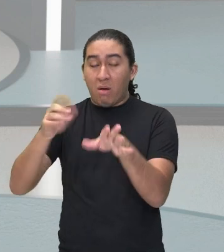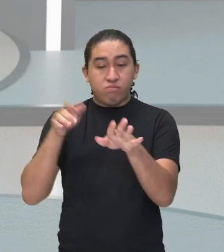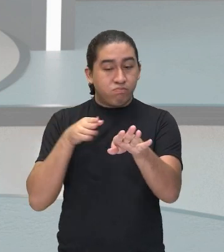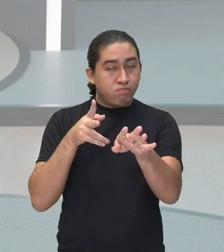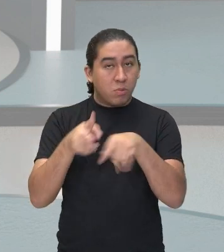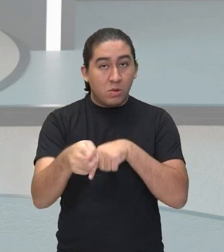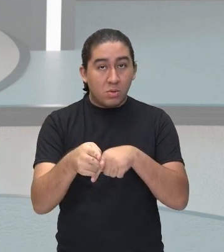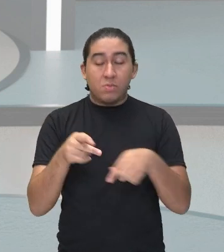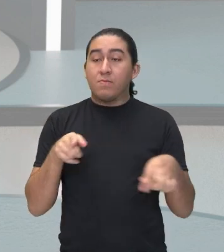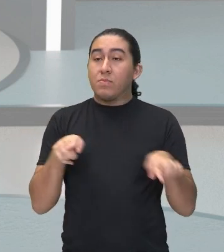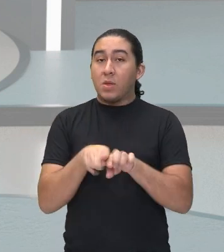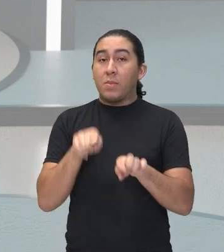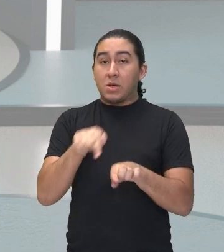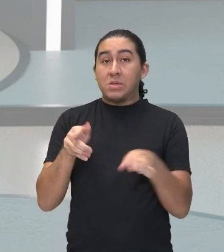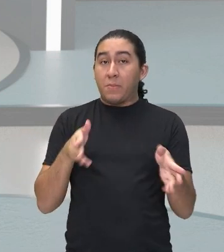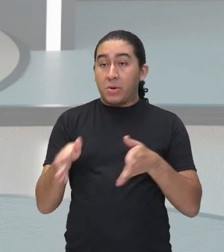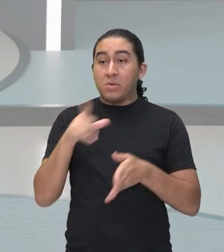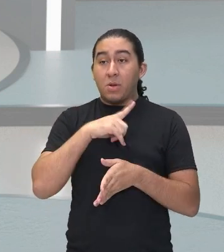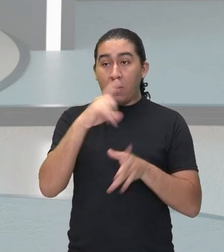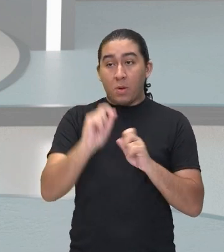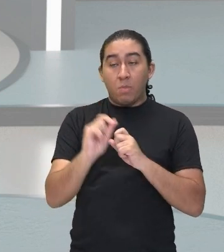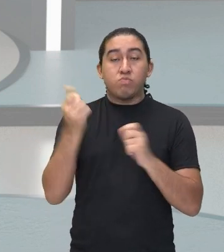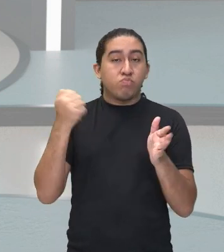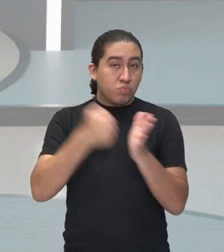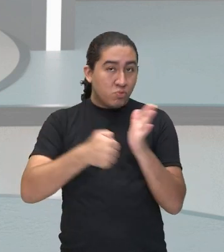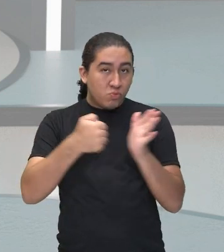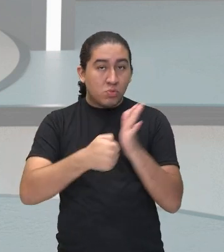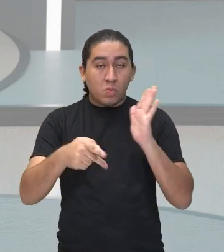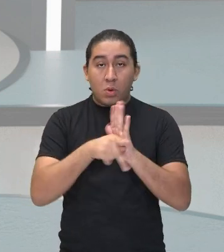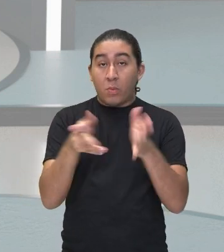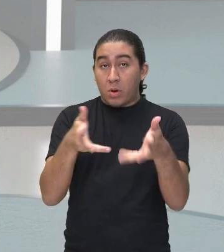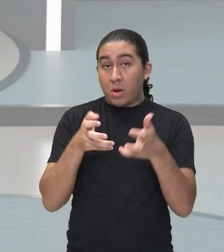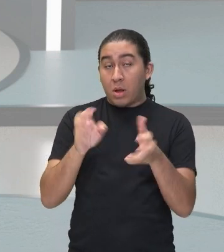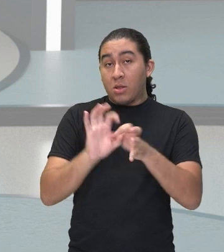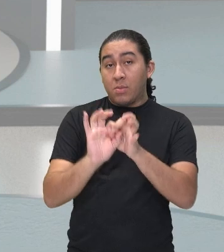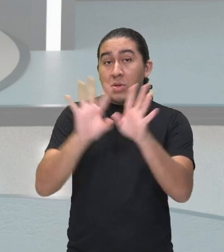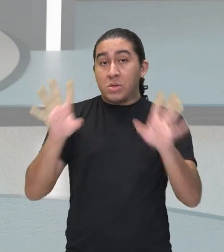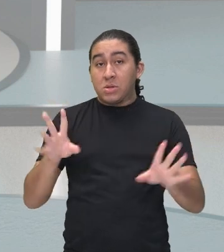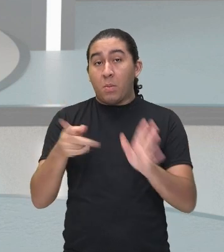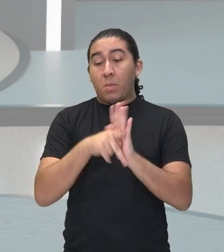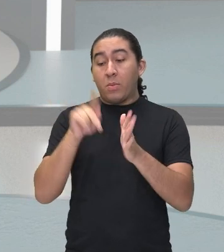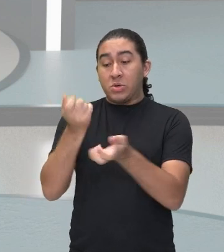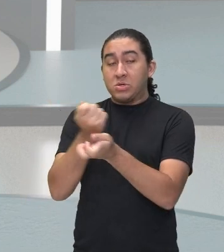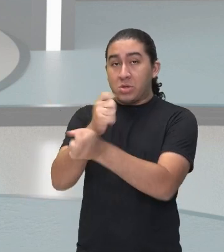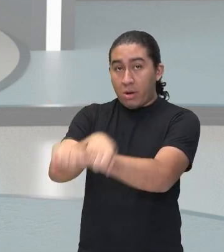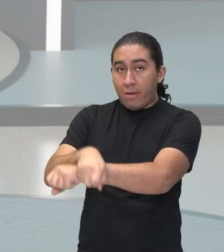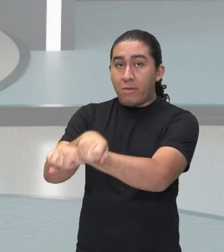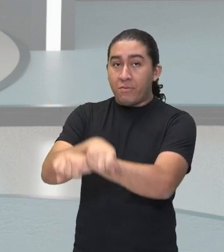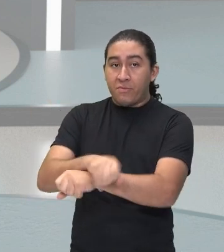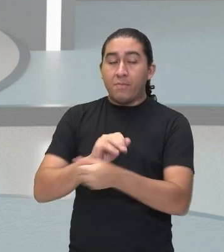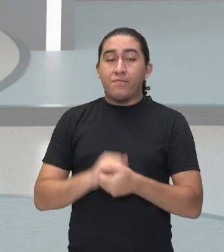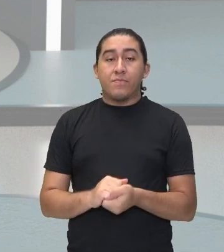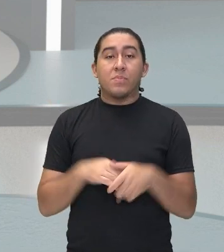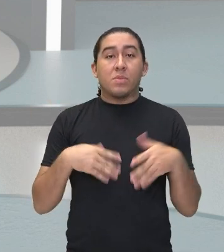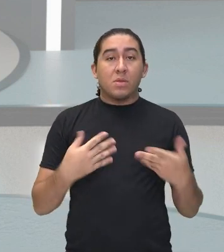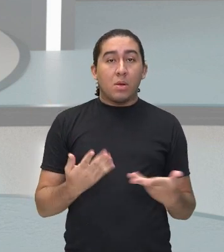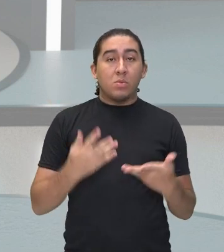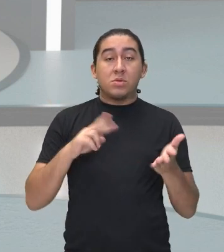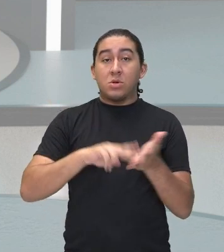período também houve a luta pela libertação dos escravos. Então, o